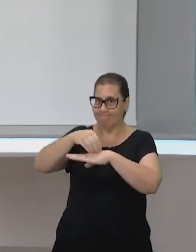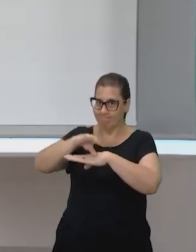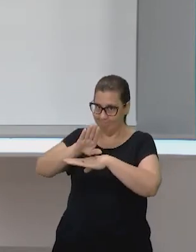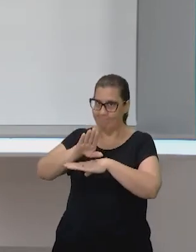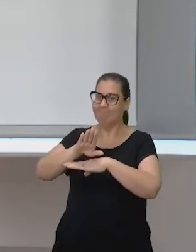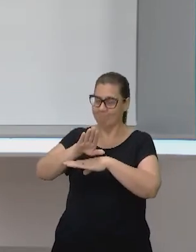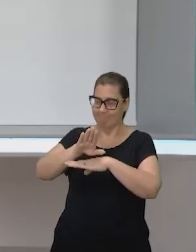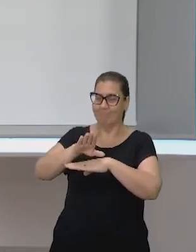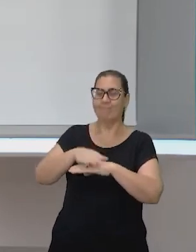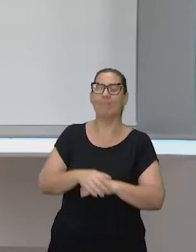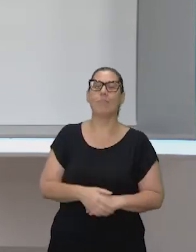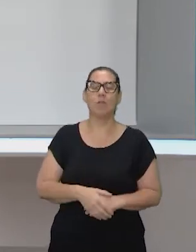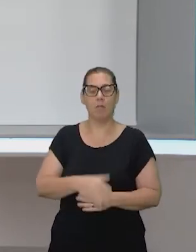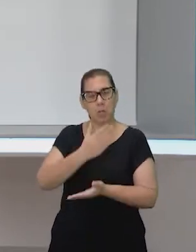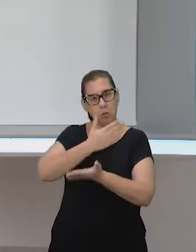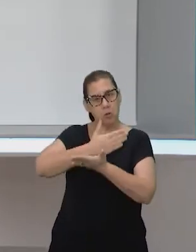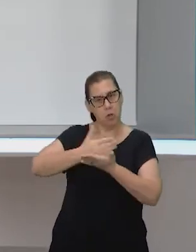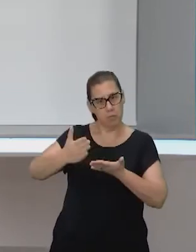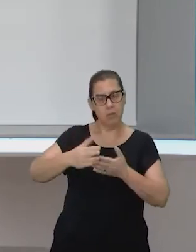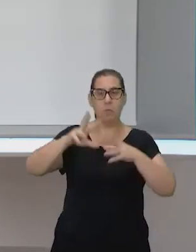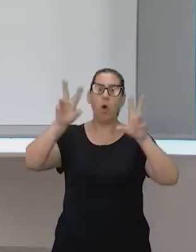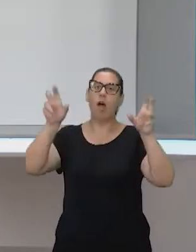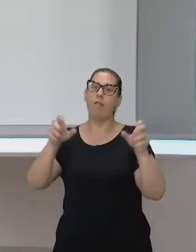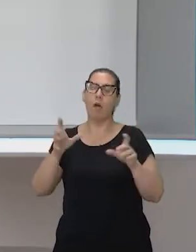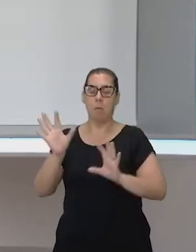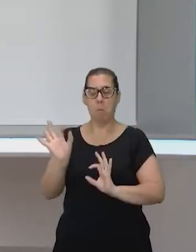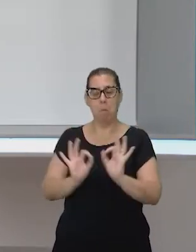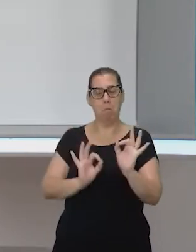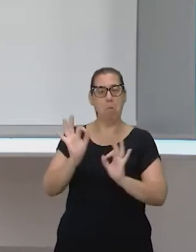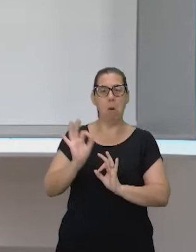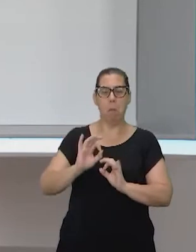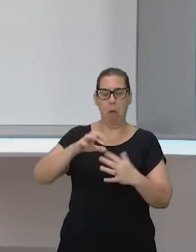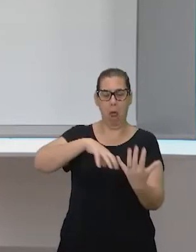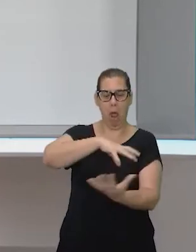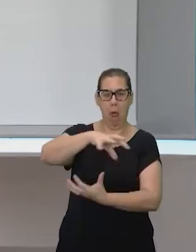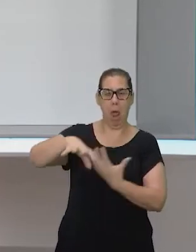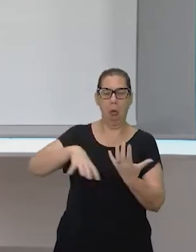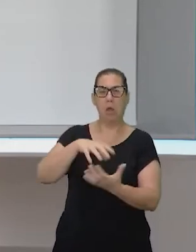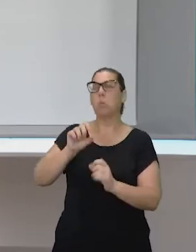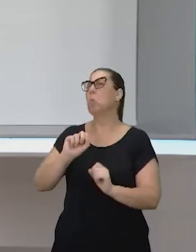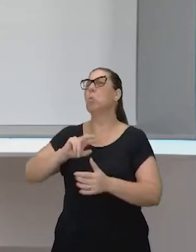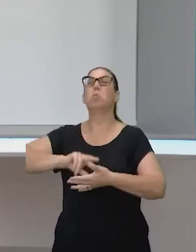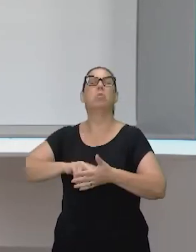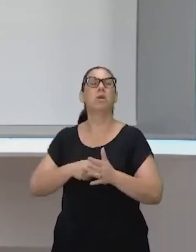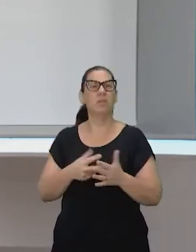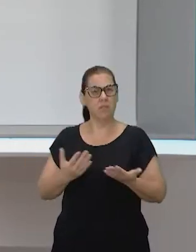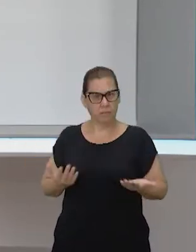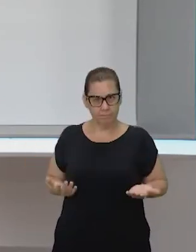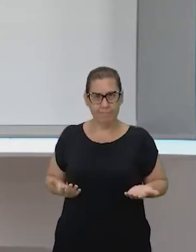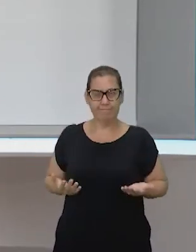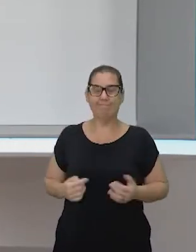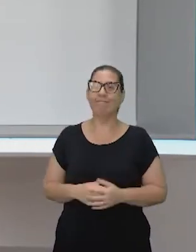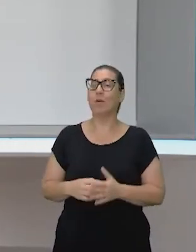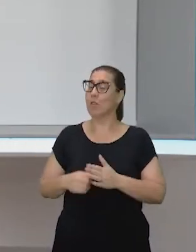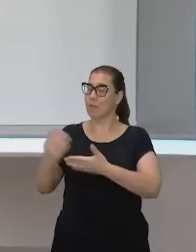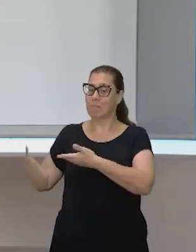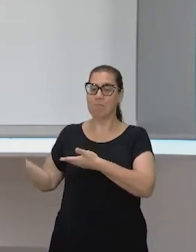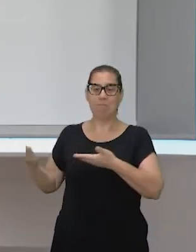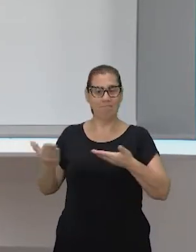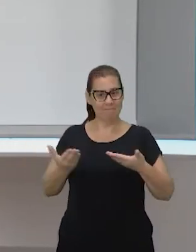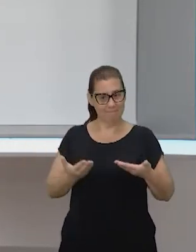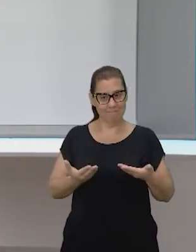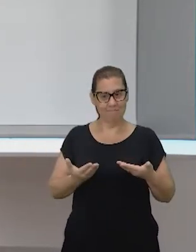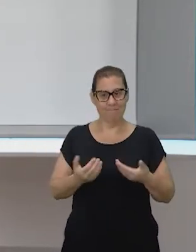um gatilho e disparar uma temática, ordem e desordem. O que será que eu estou querendo dizer com isso? Então, primeiro sejam bem-vindos